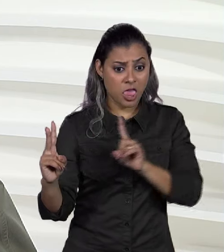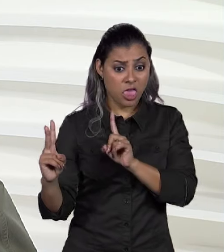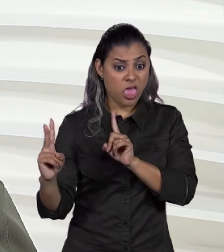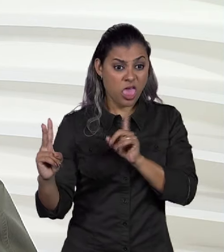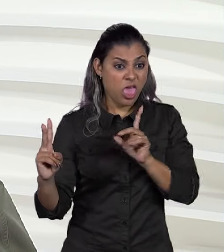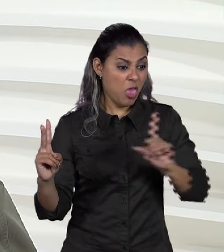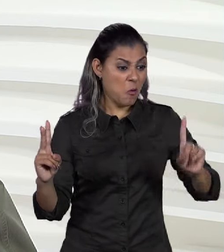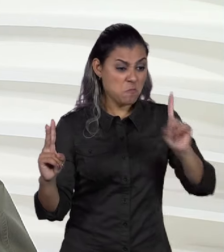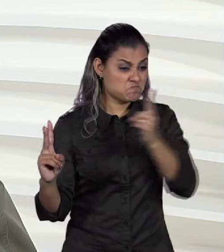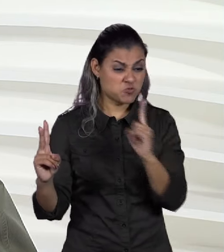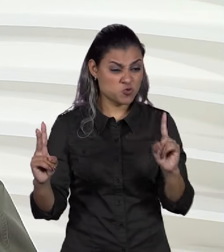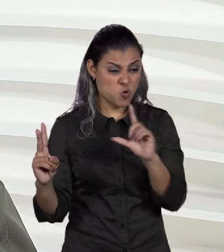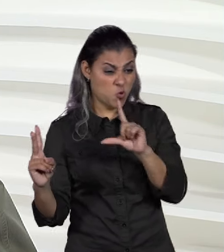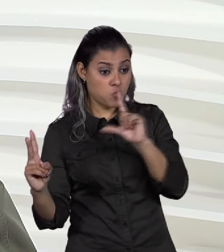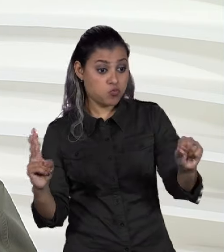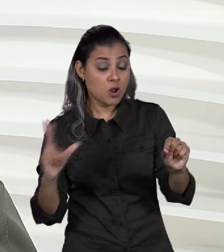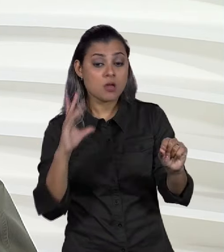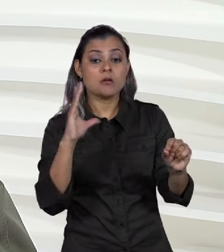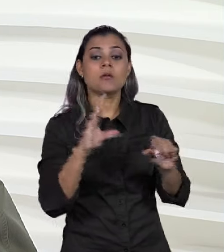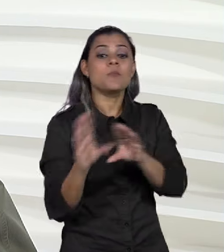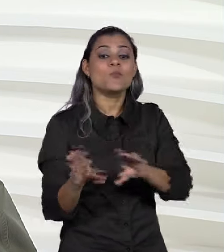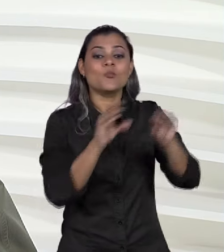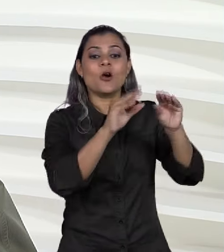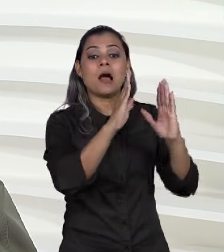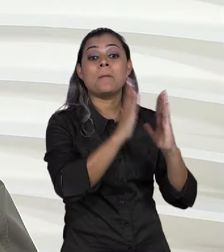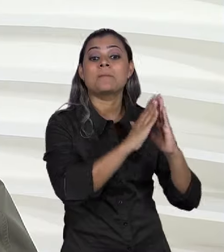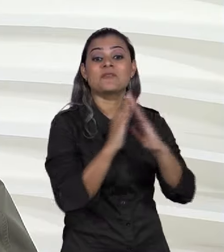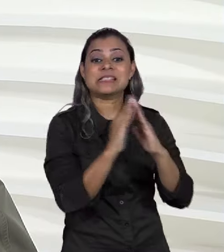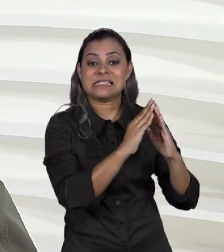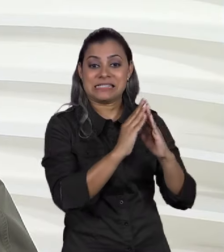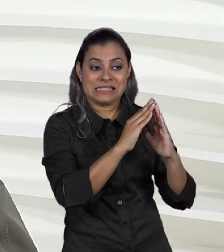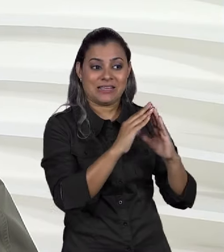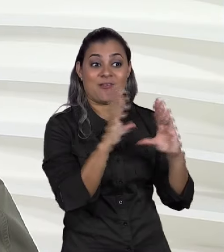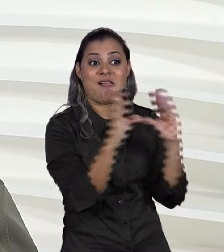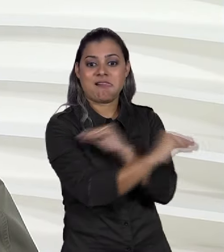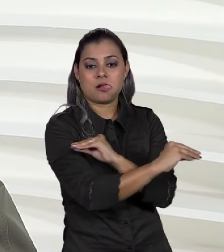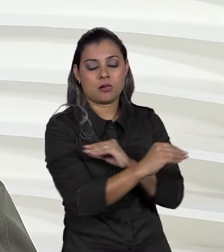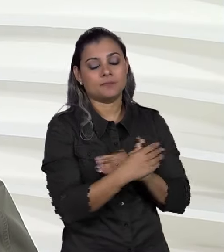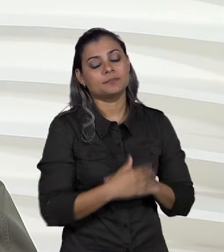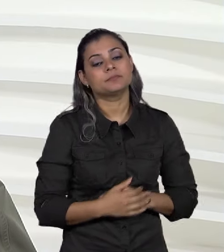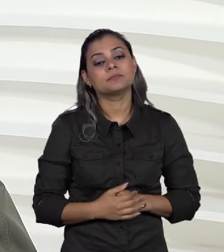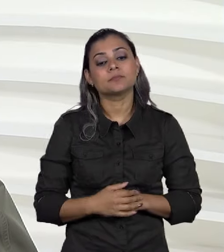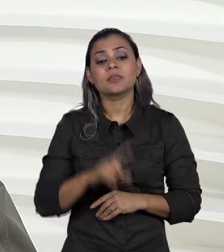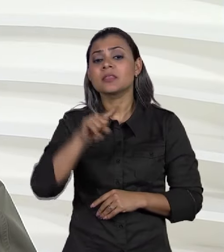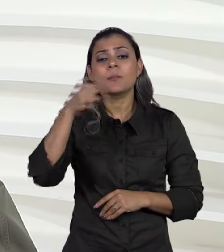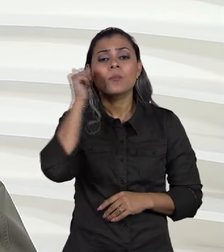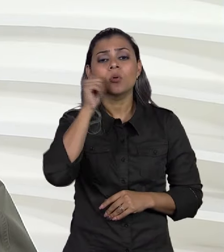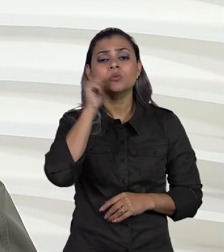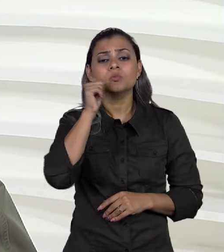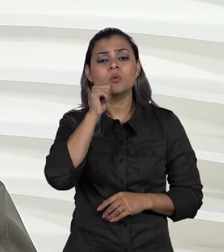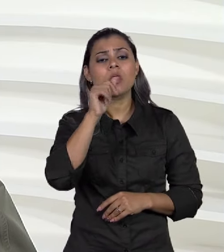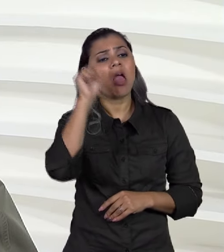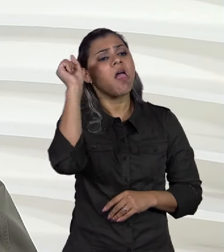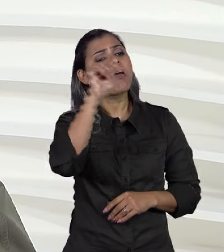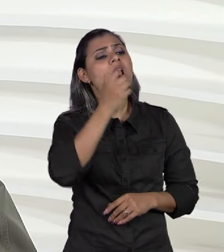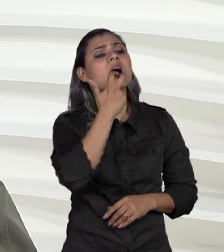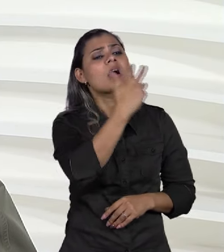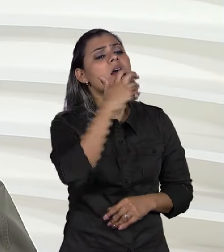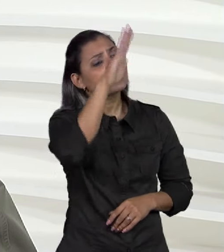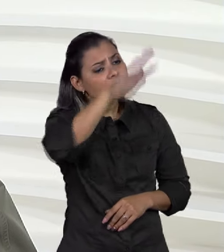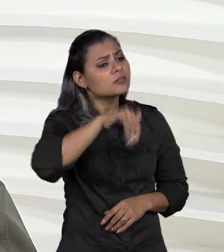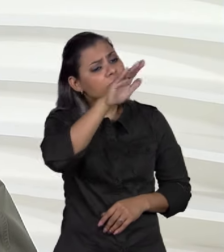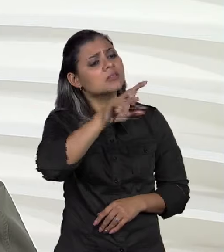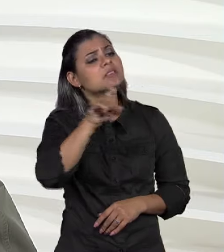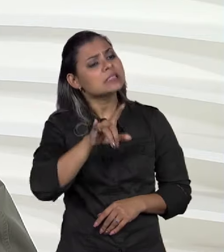vizinho, pulei o muro e fui esconder na casa do vizinho. Daqui a pouco a minha mulher, a Vilma, me chama e diz,